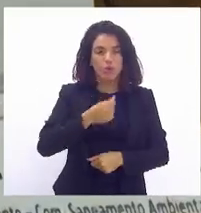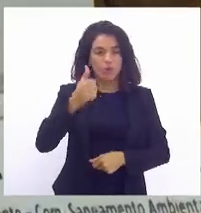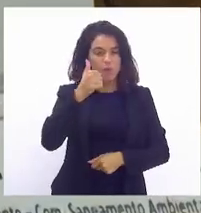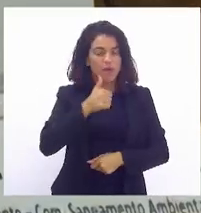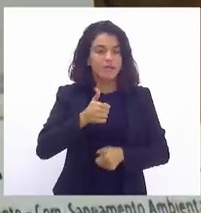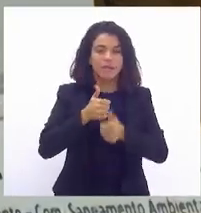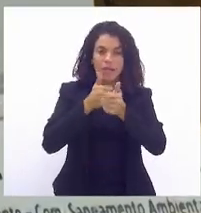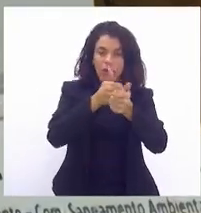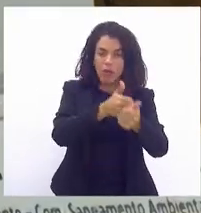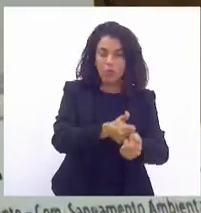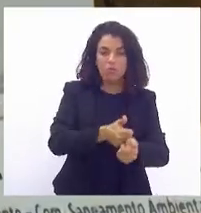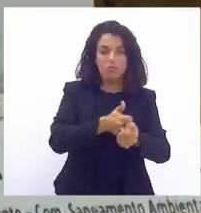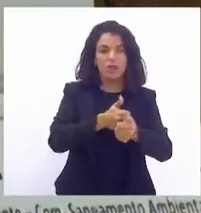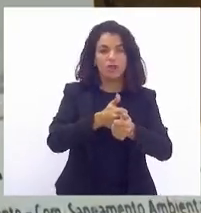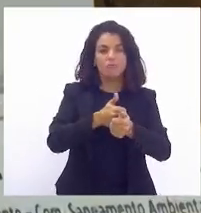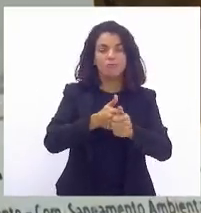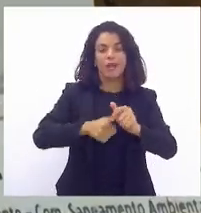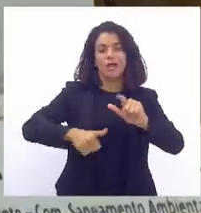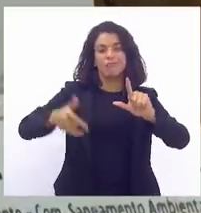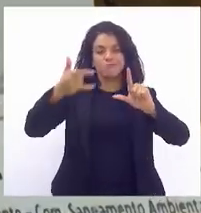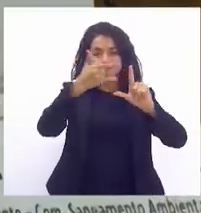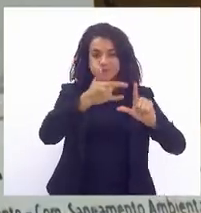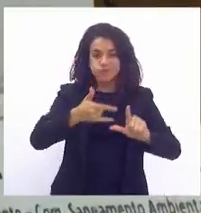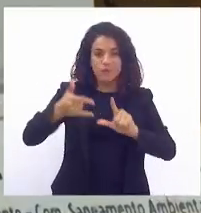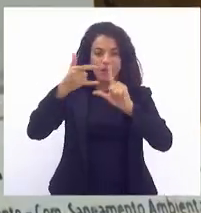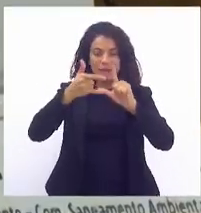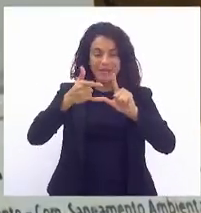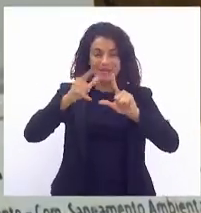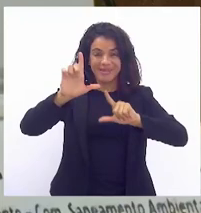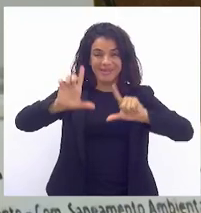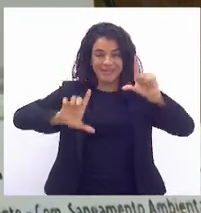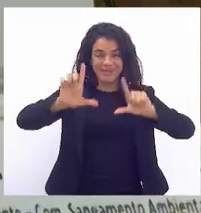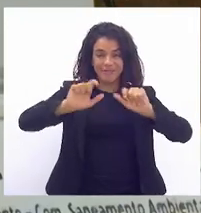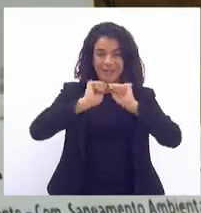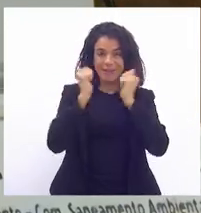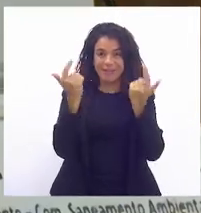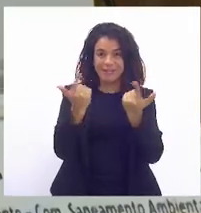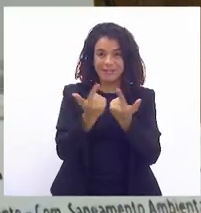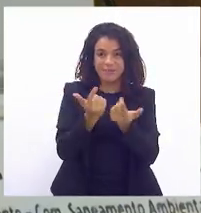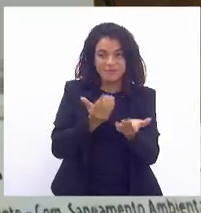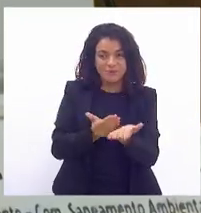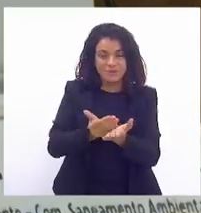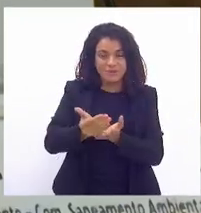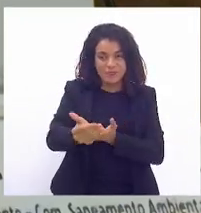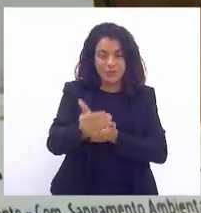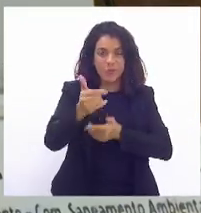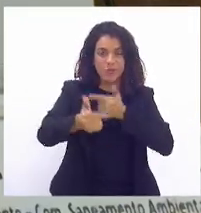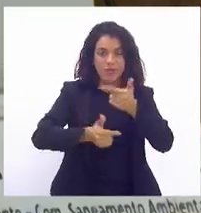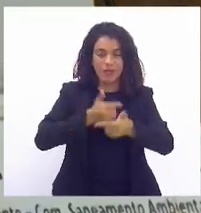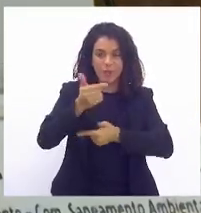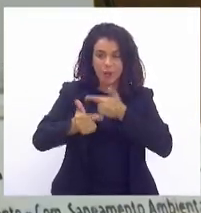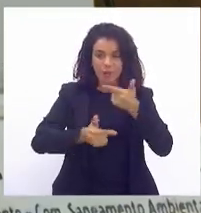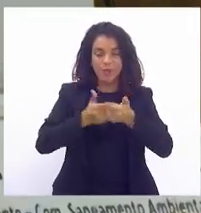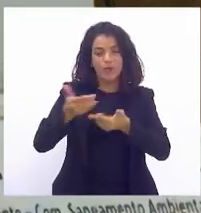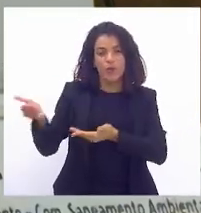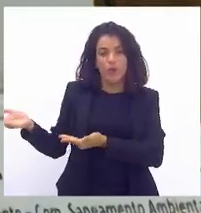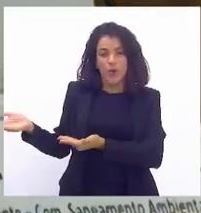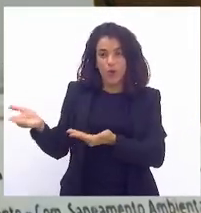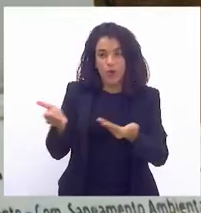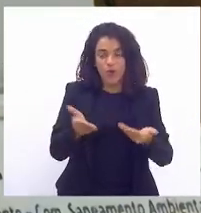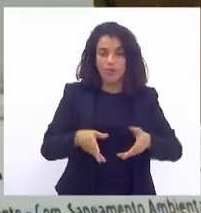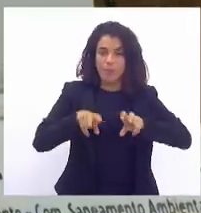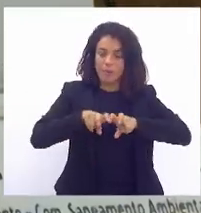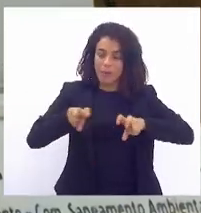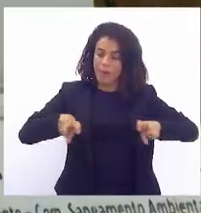acompanham pela transmissão da TV ALERJ. Para iniciarmos os trabalhos, convido para compor a